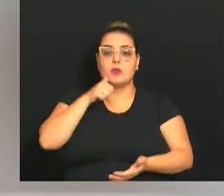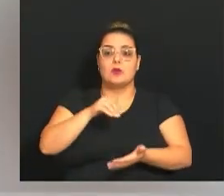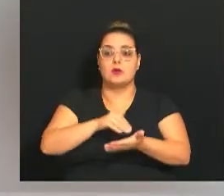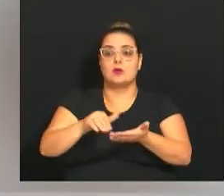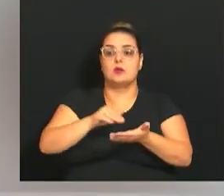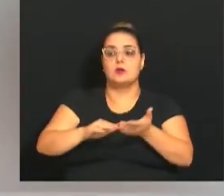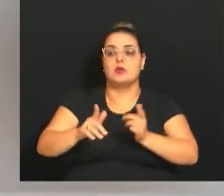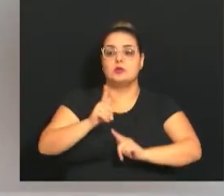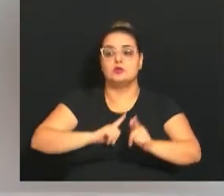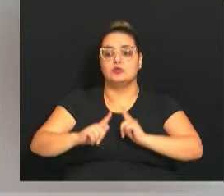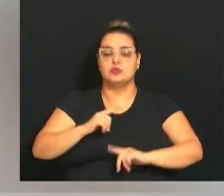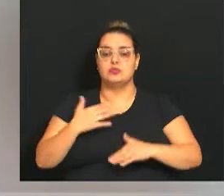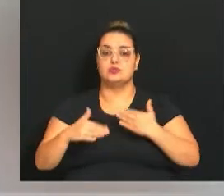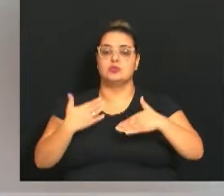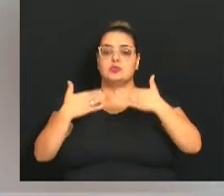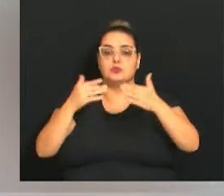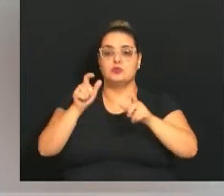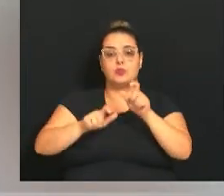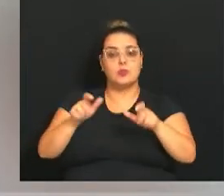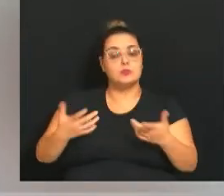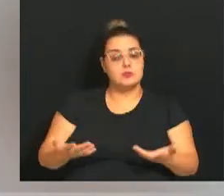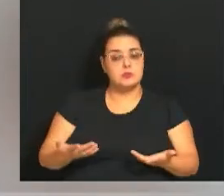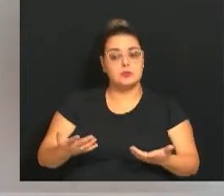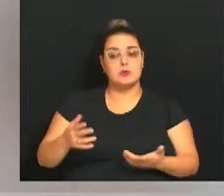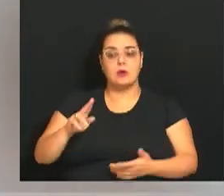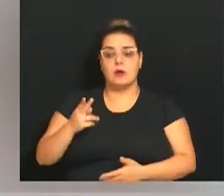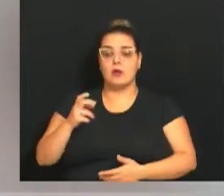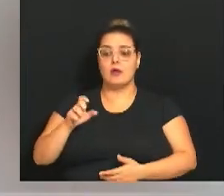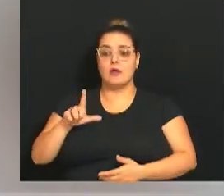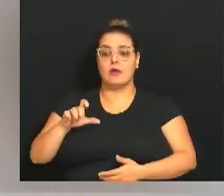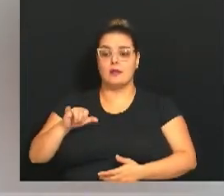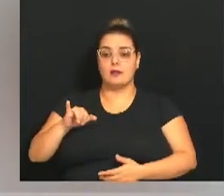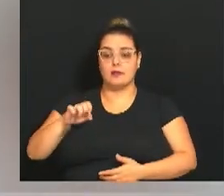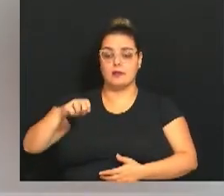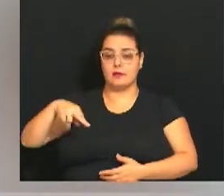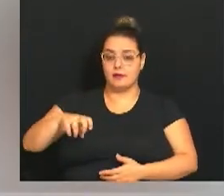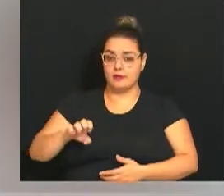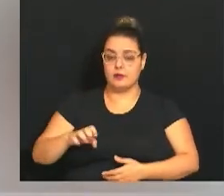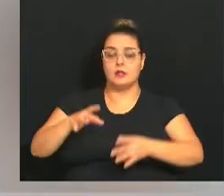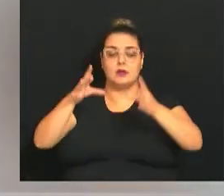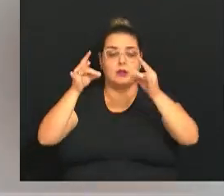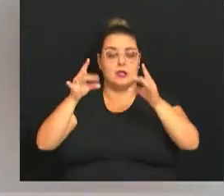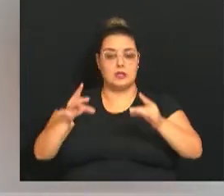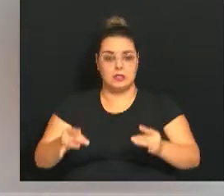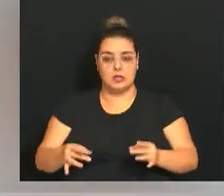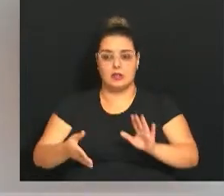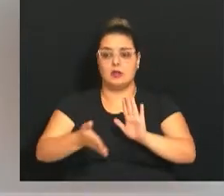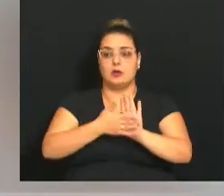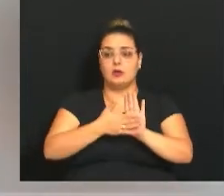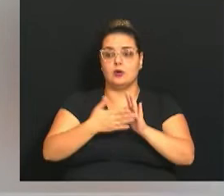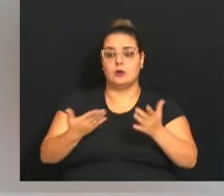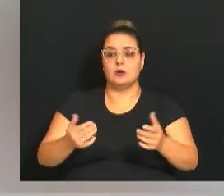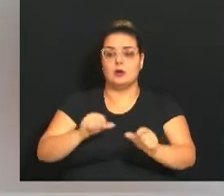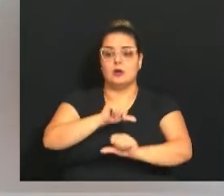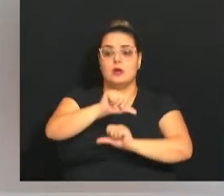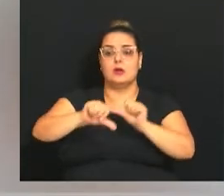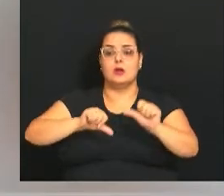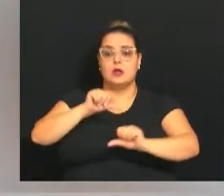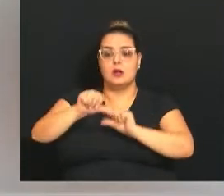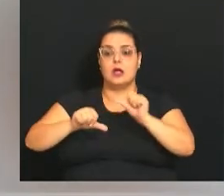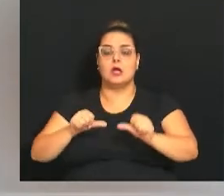Gestão e Desenvolvimento de Pessoas, Eliane Jocelaine, deu detalhes da proposta. Que as alterações